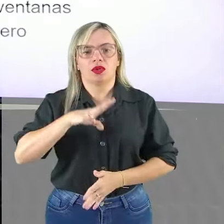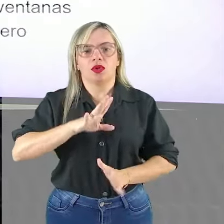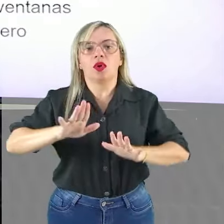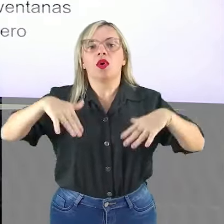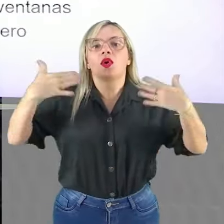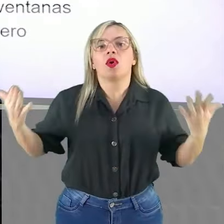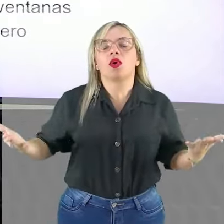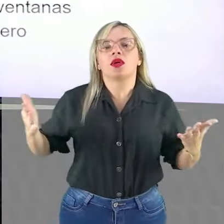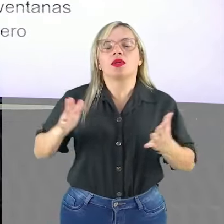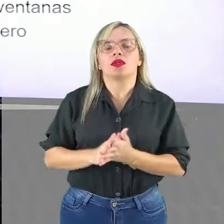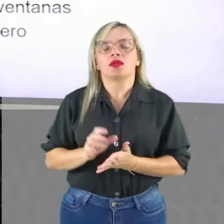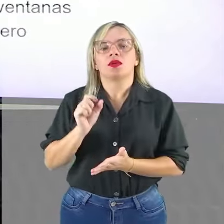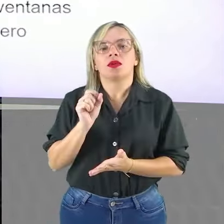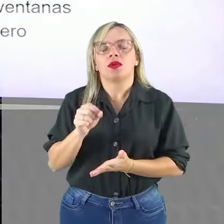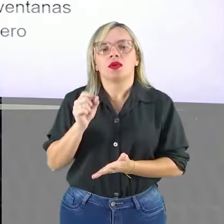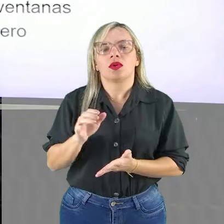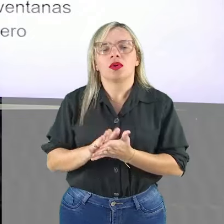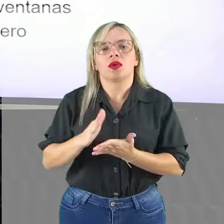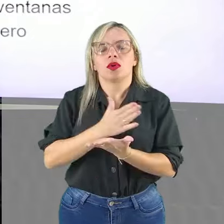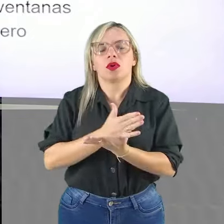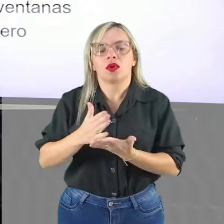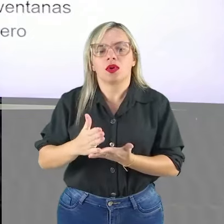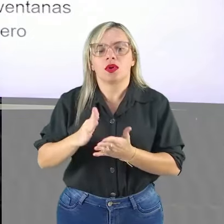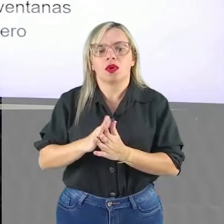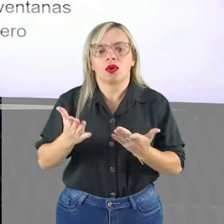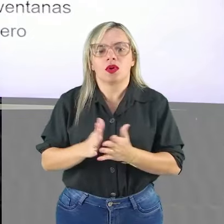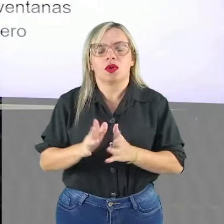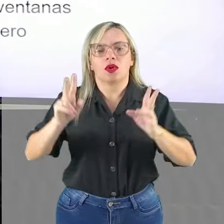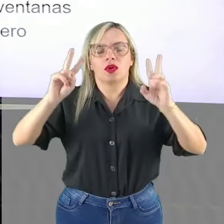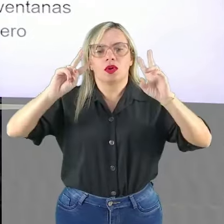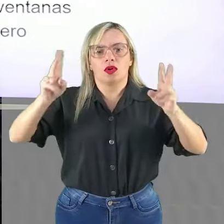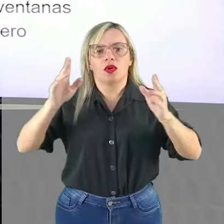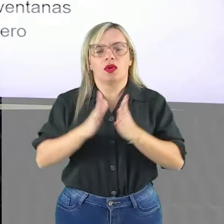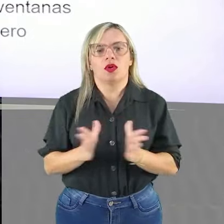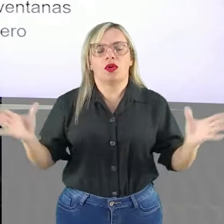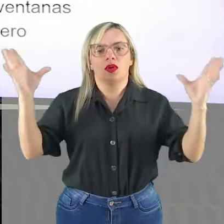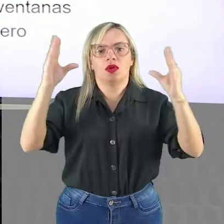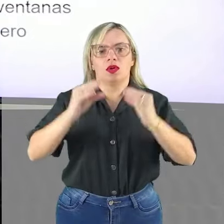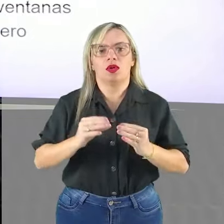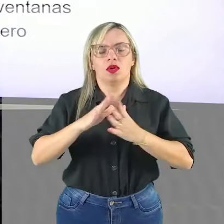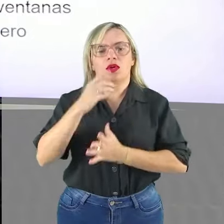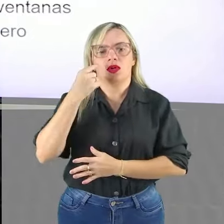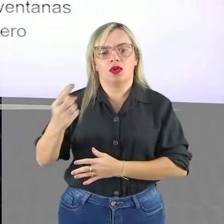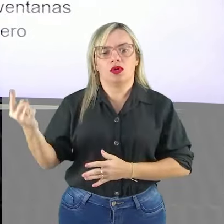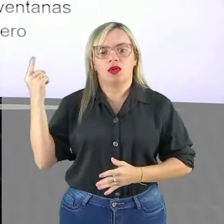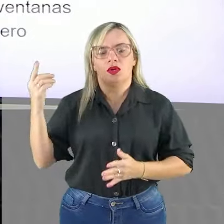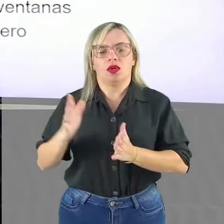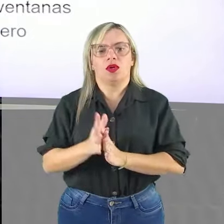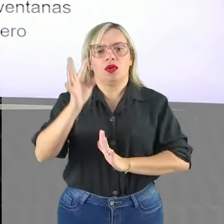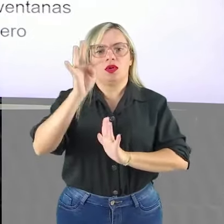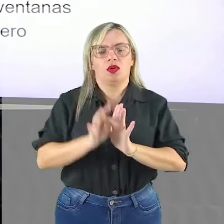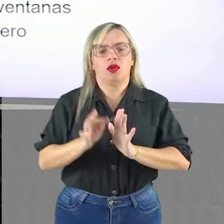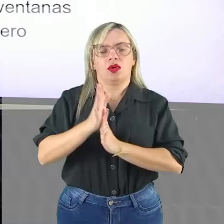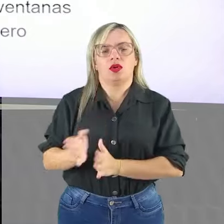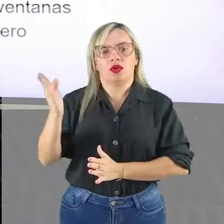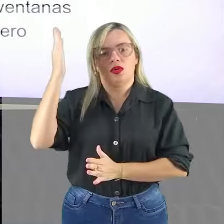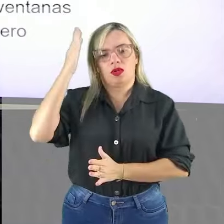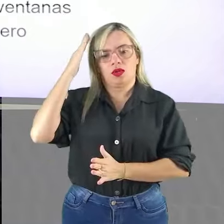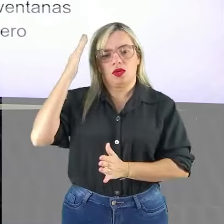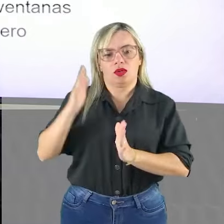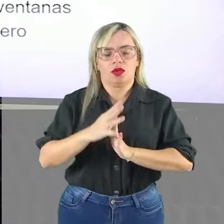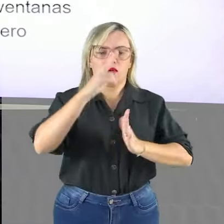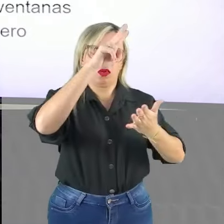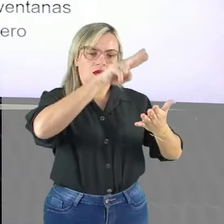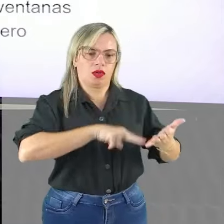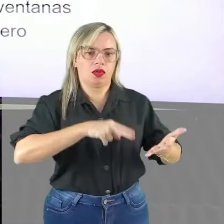onde é que a gente vai começar o título que ele é muito mais mais básico é a síntese do texto você vai entender ali o que vai vai estar sendo dito